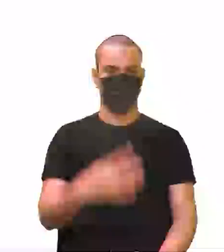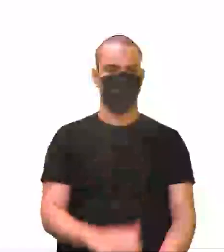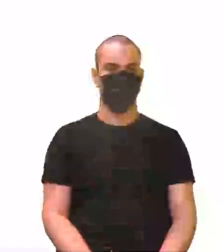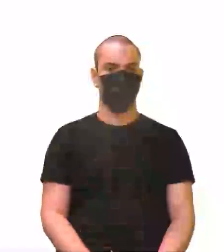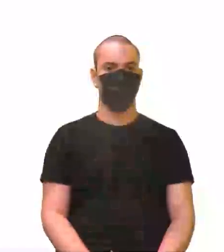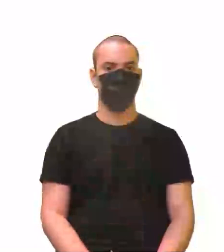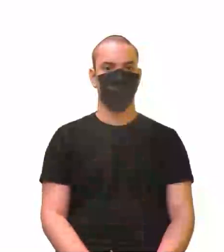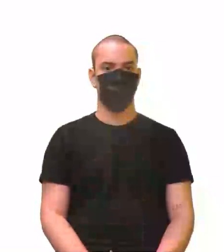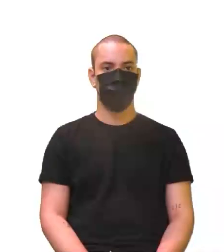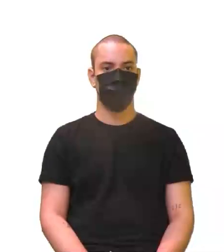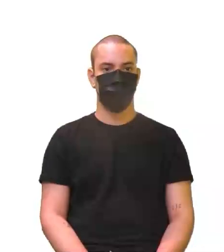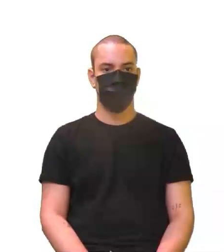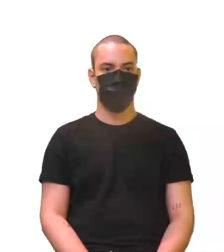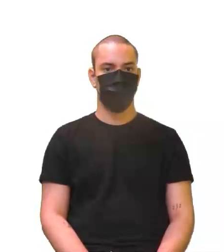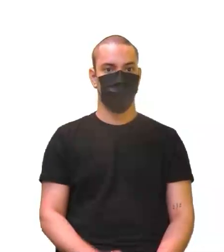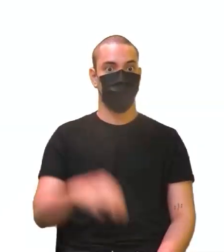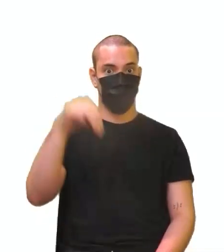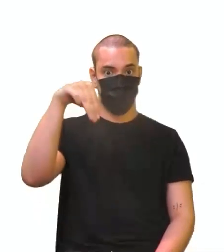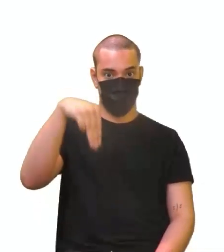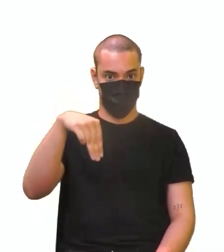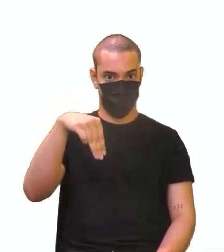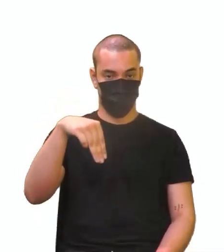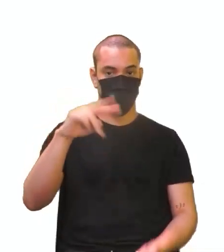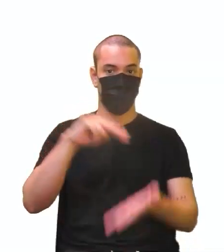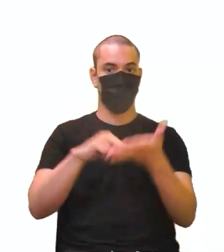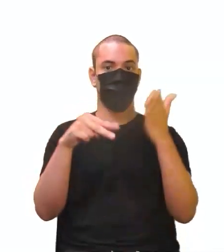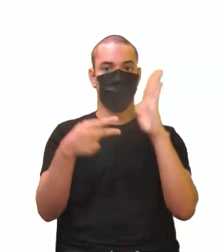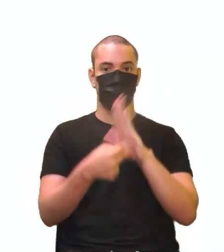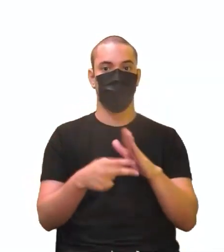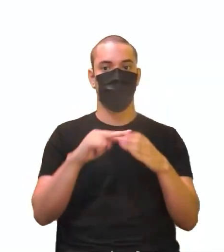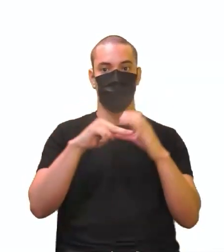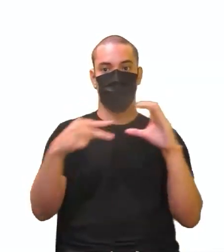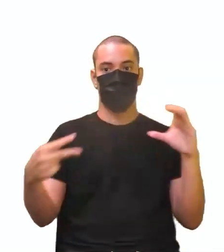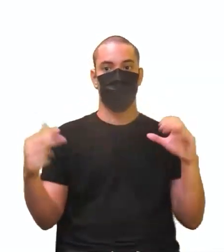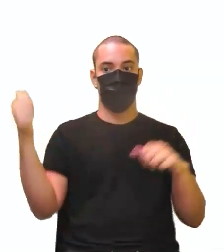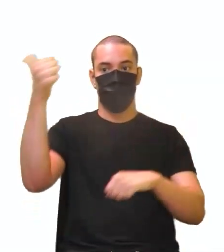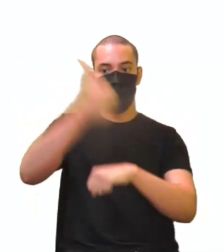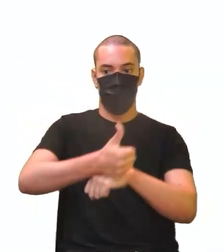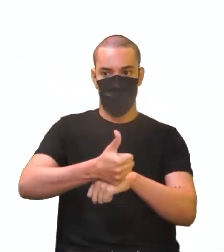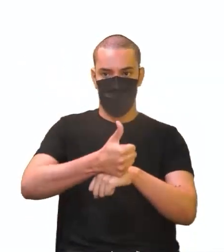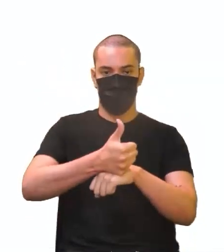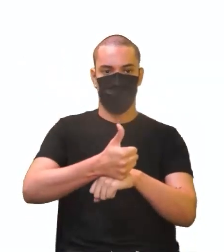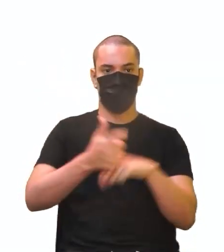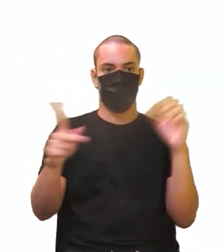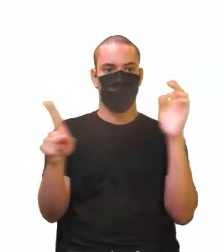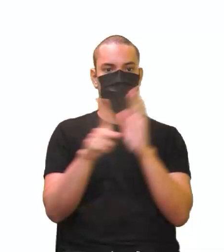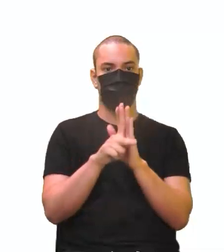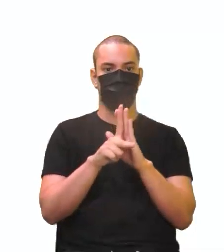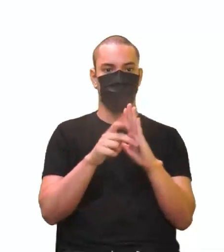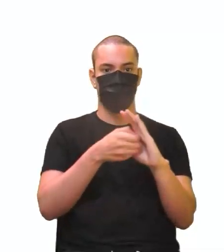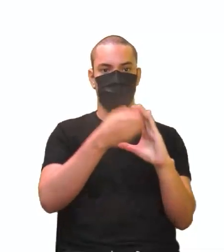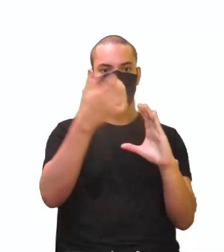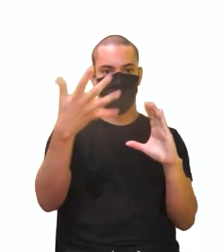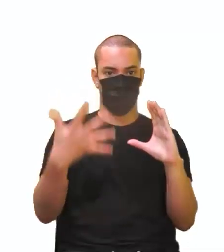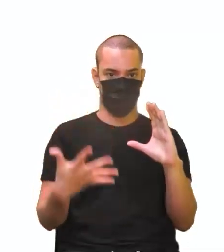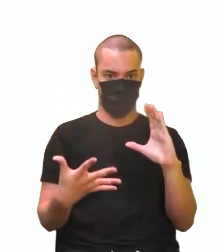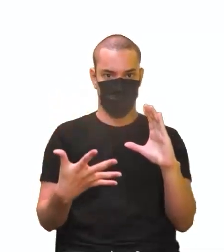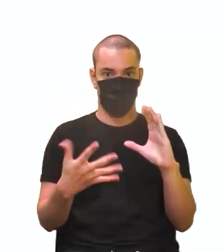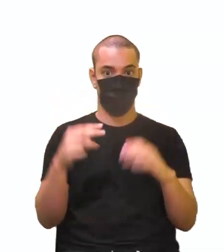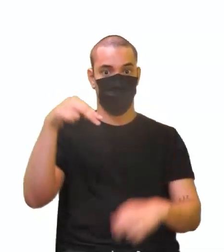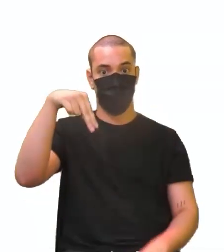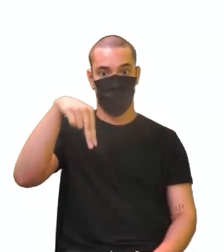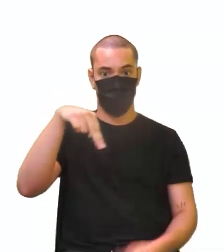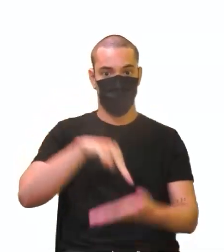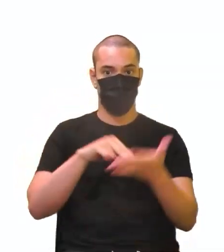questão. M representa o gene dominante para determinado caráter. E